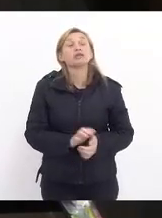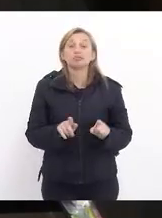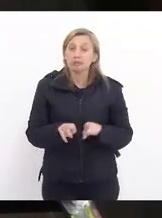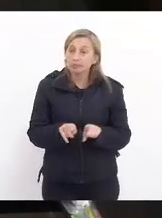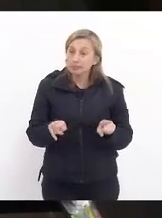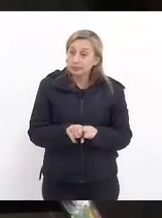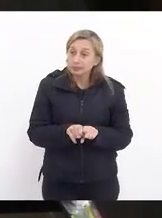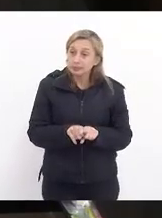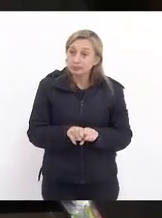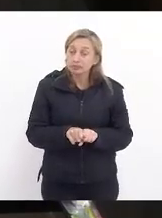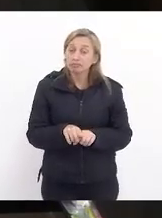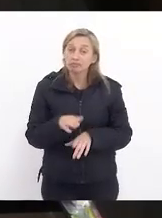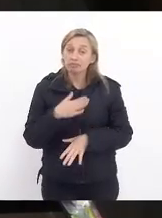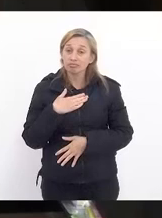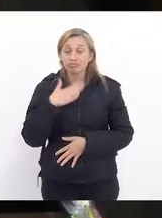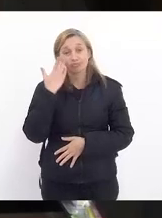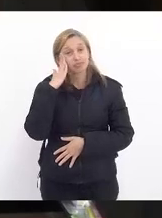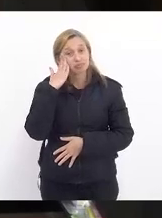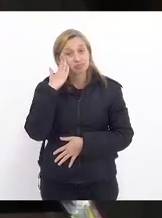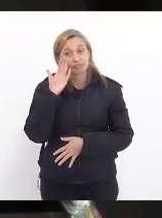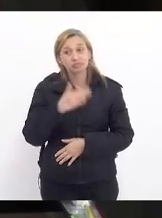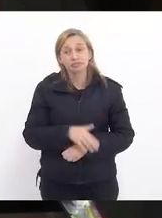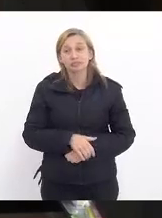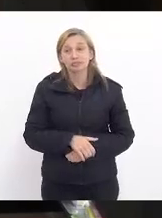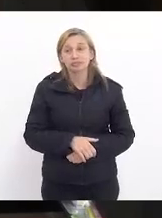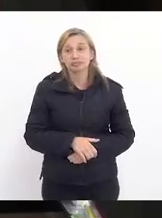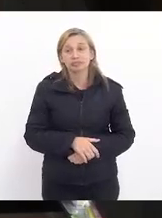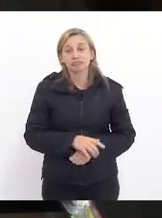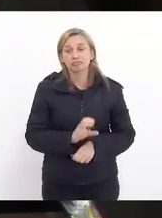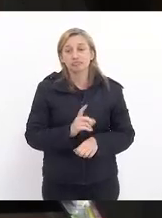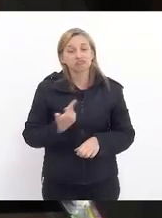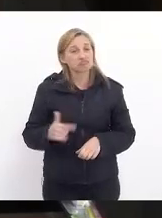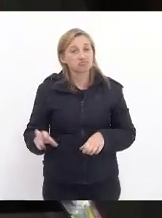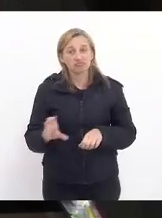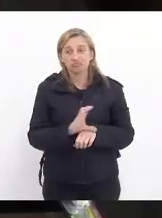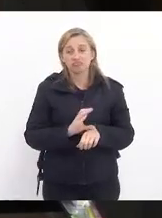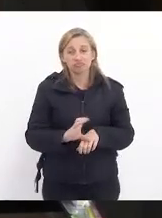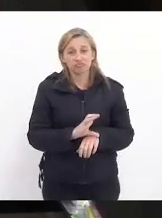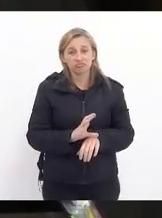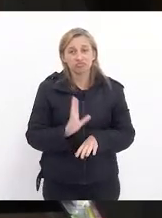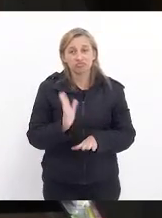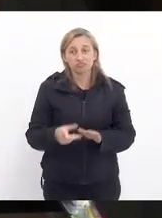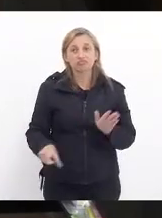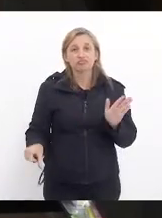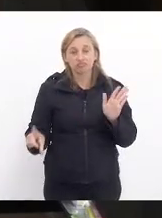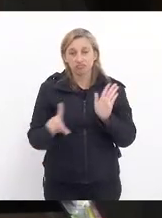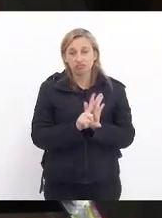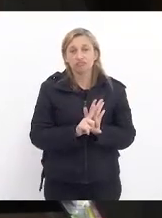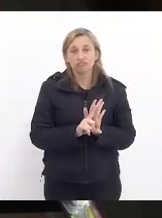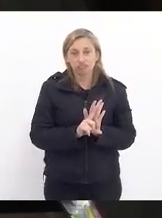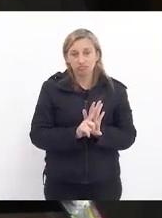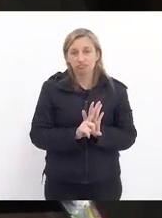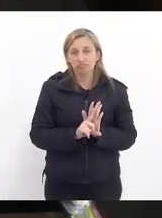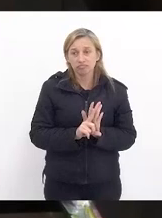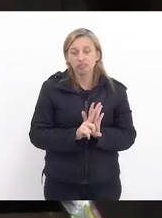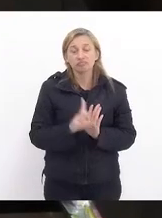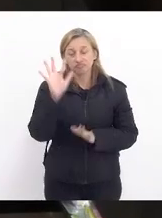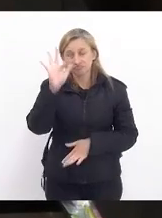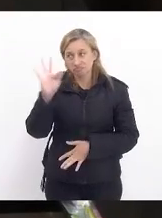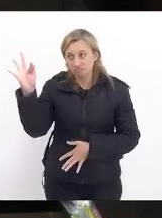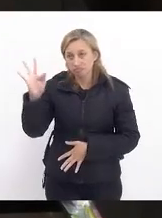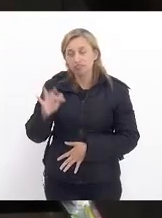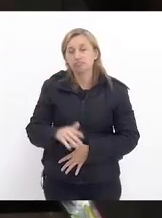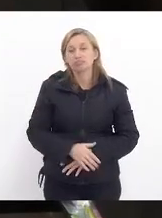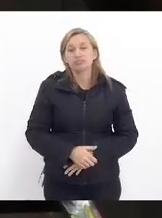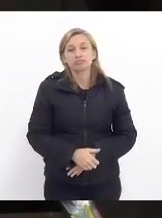também no bem entendimento Incondicional já partir da Legislação Federal